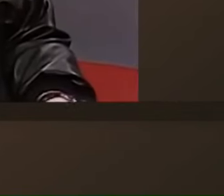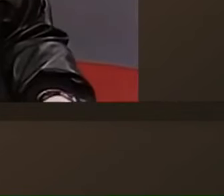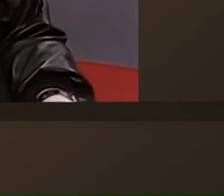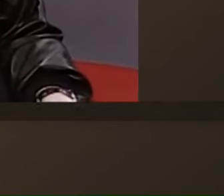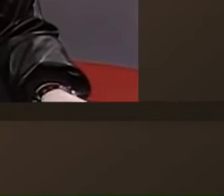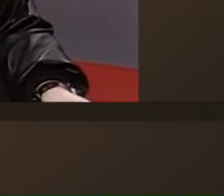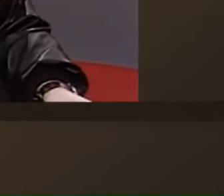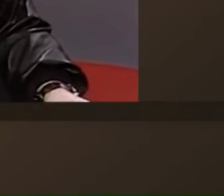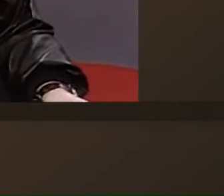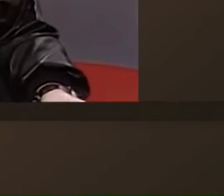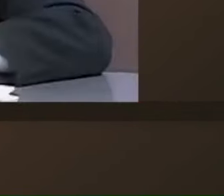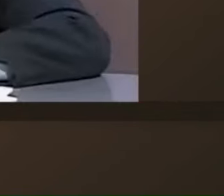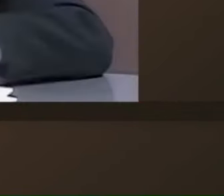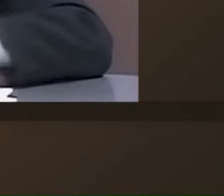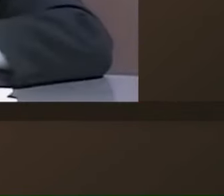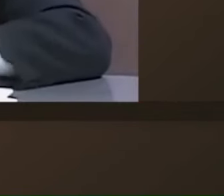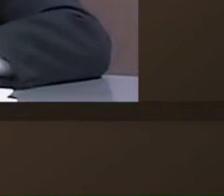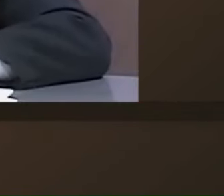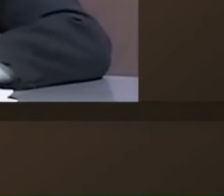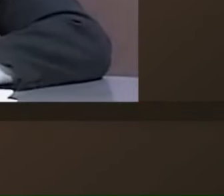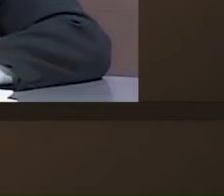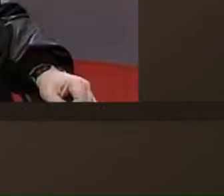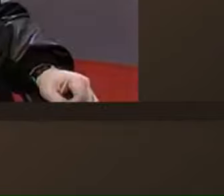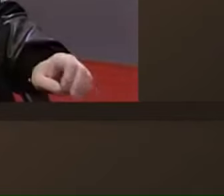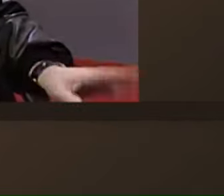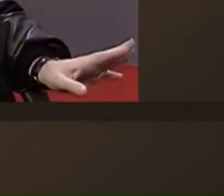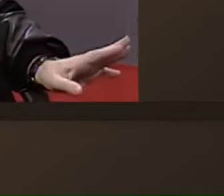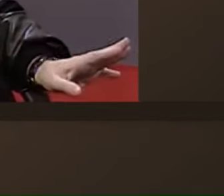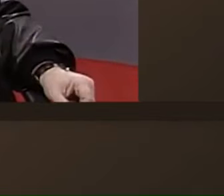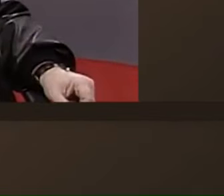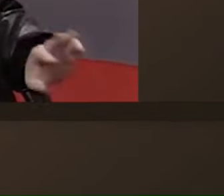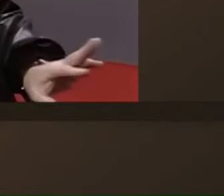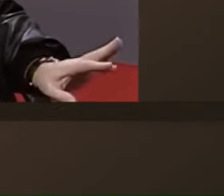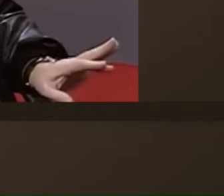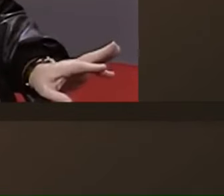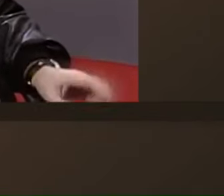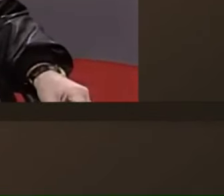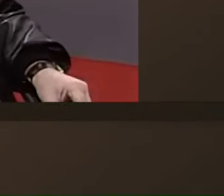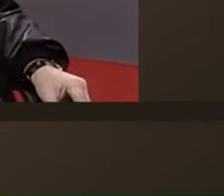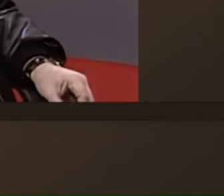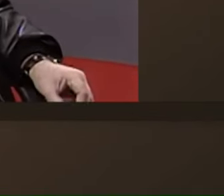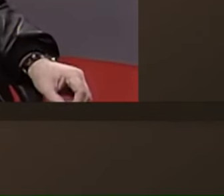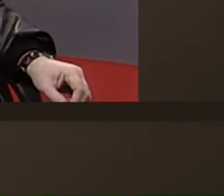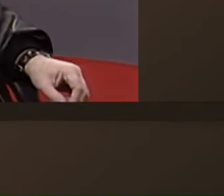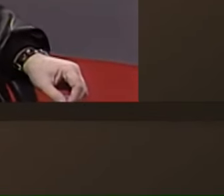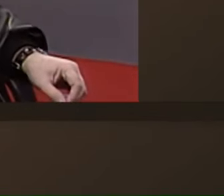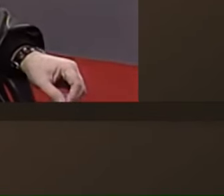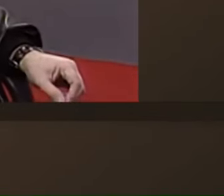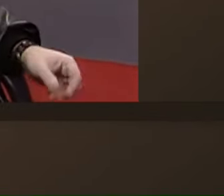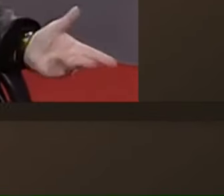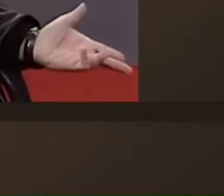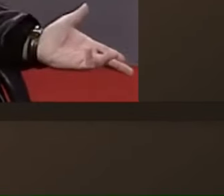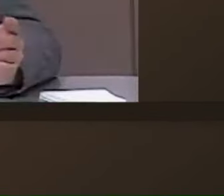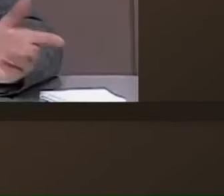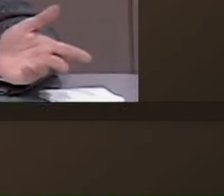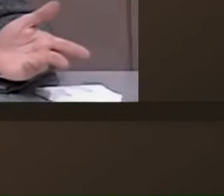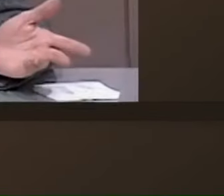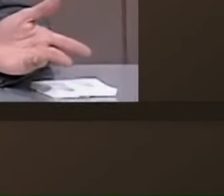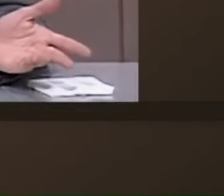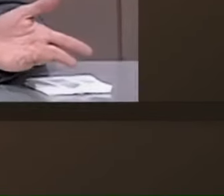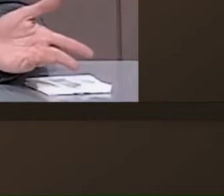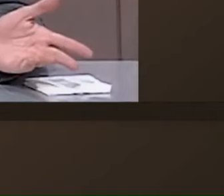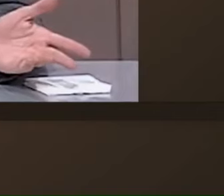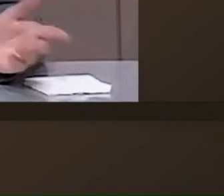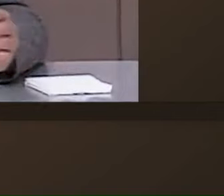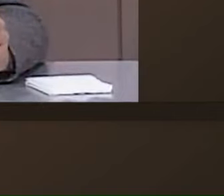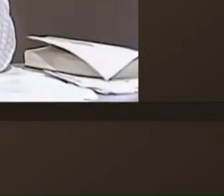é basicamente cruel? Tem que ser cruel? Não, tem que ser irreverente. Tem que ser cruel do não. Hein? Tem que ser do contra, senão não tem graça. É, não existe humor a